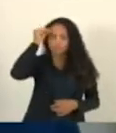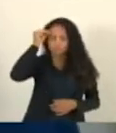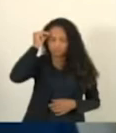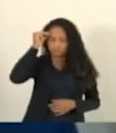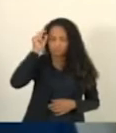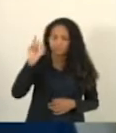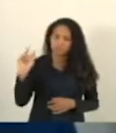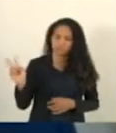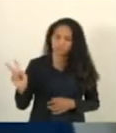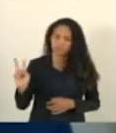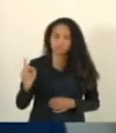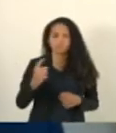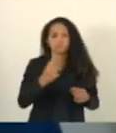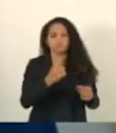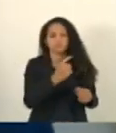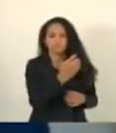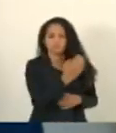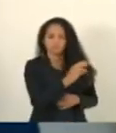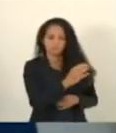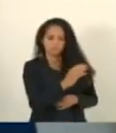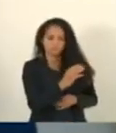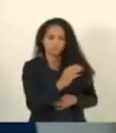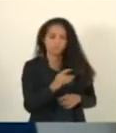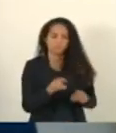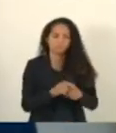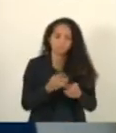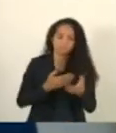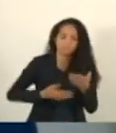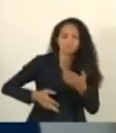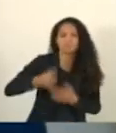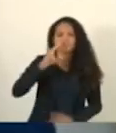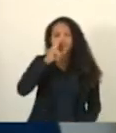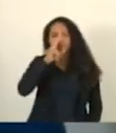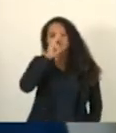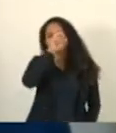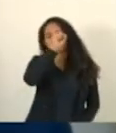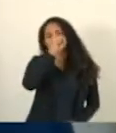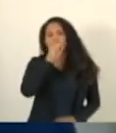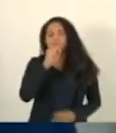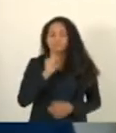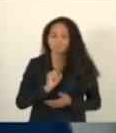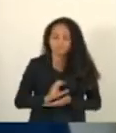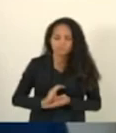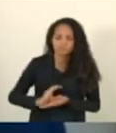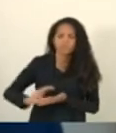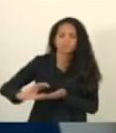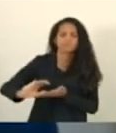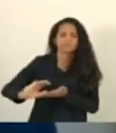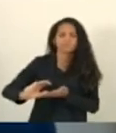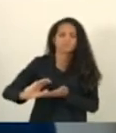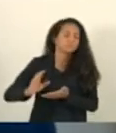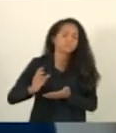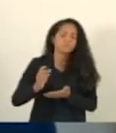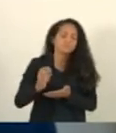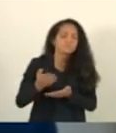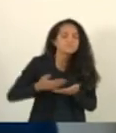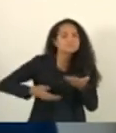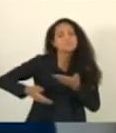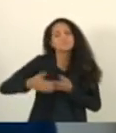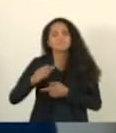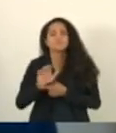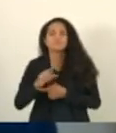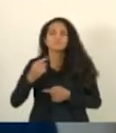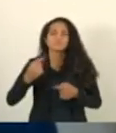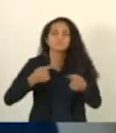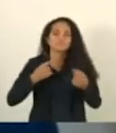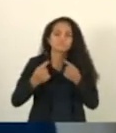quanto de Cariacica, tenho visto também uma articulação muito forte de Vidigal, investindo no diálogo e